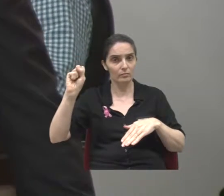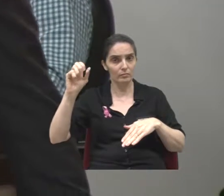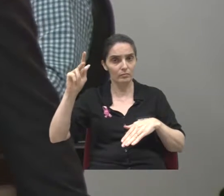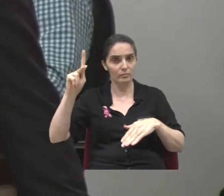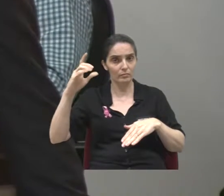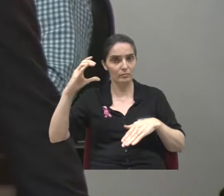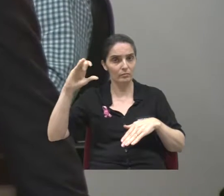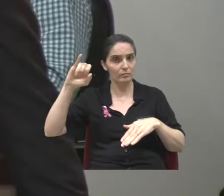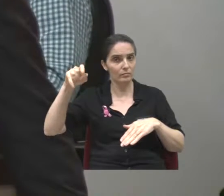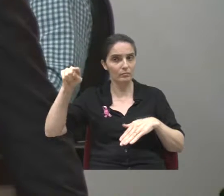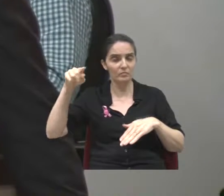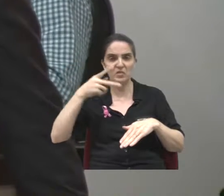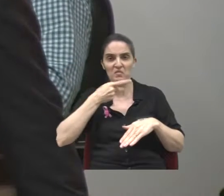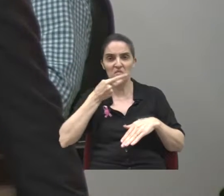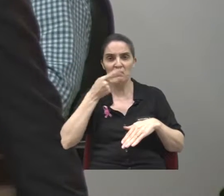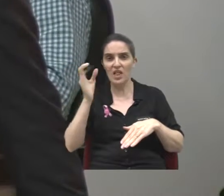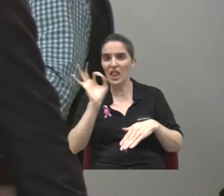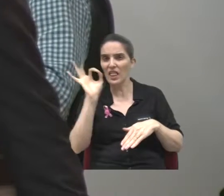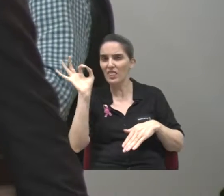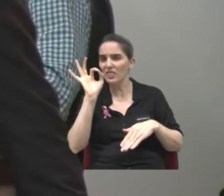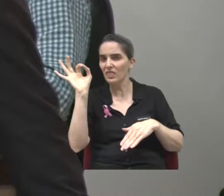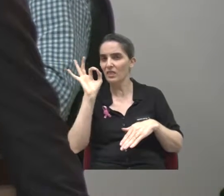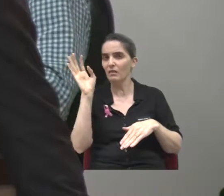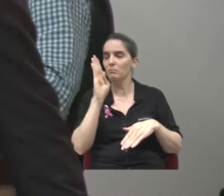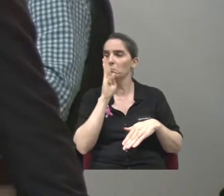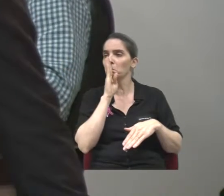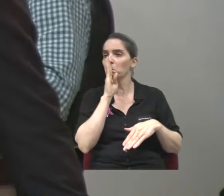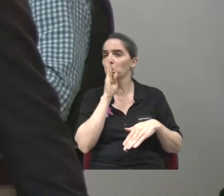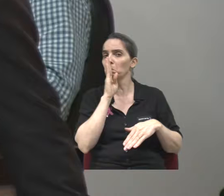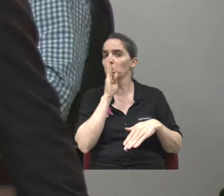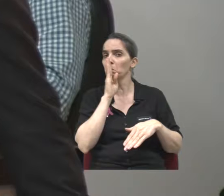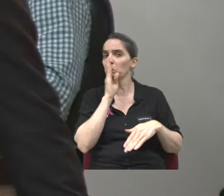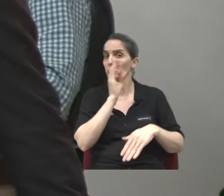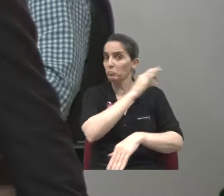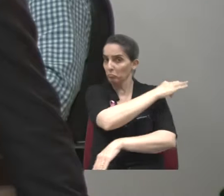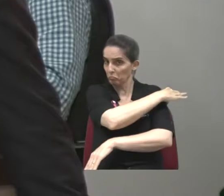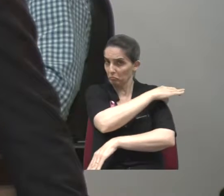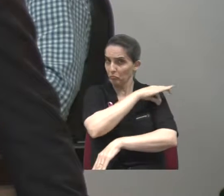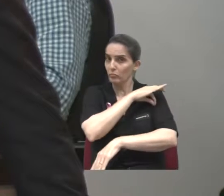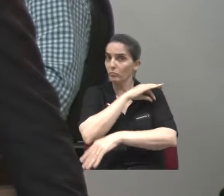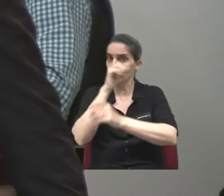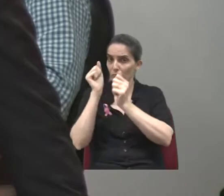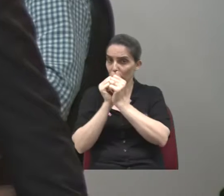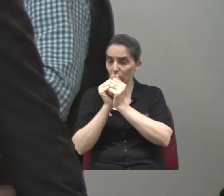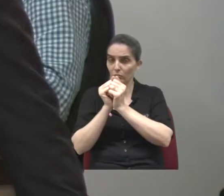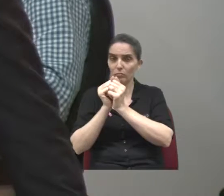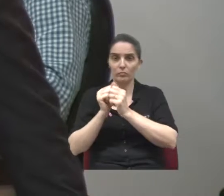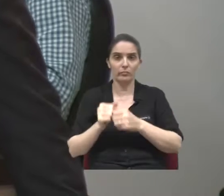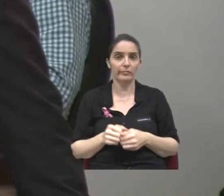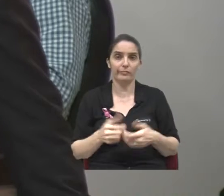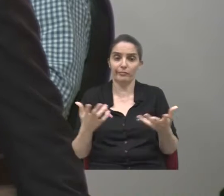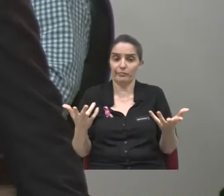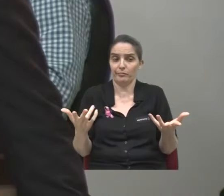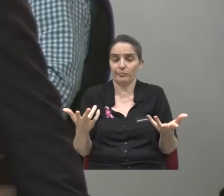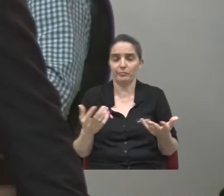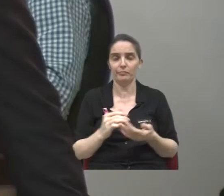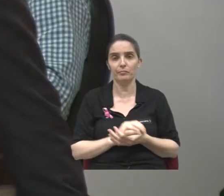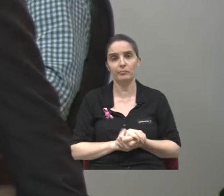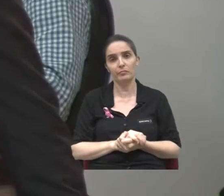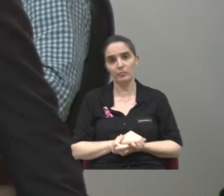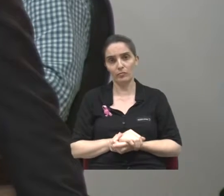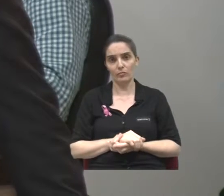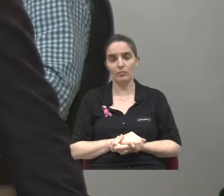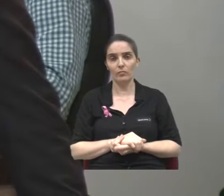a boca. O prefeito faz parte da Ares PCJ. É um triângulo amoroso isso daí. É um